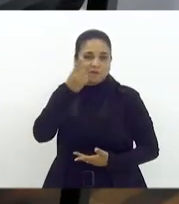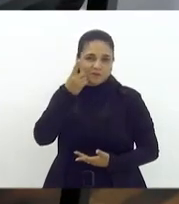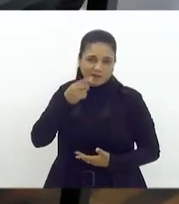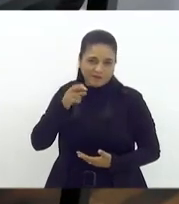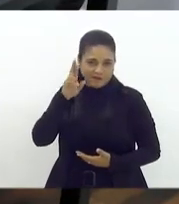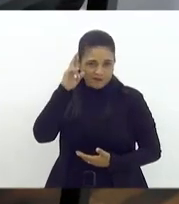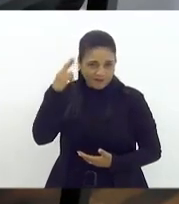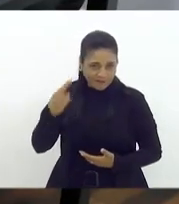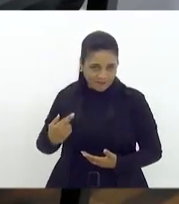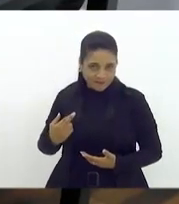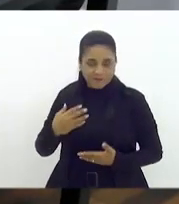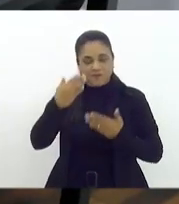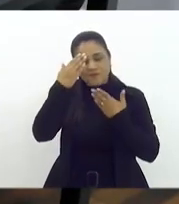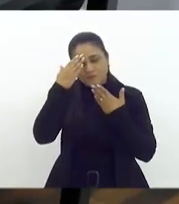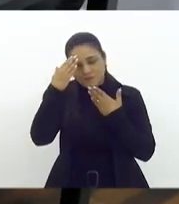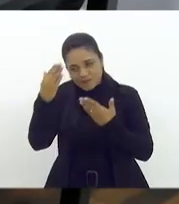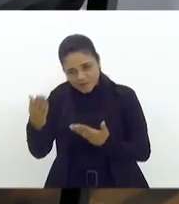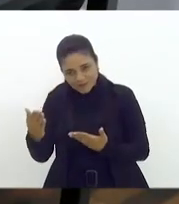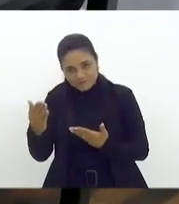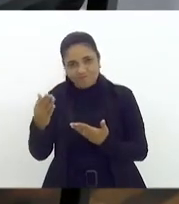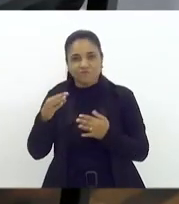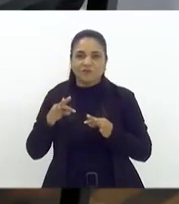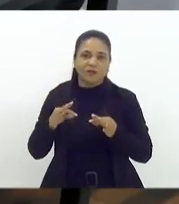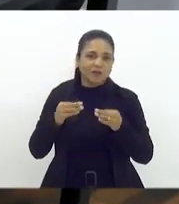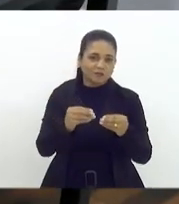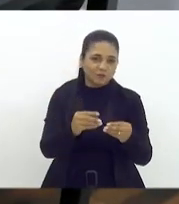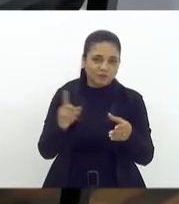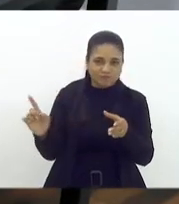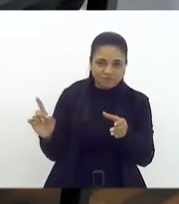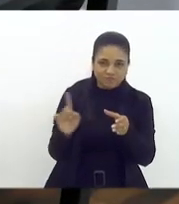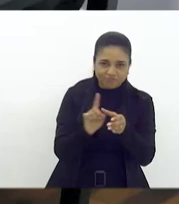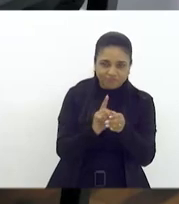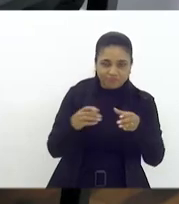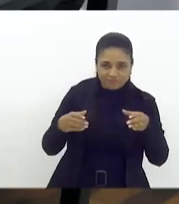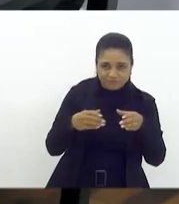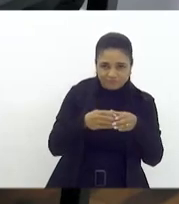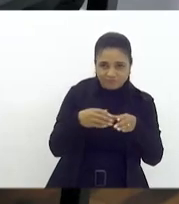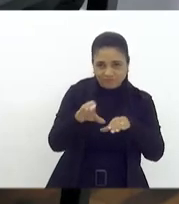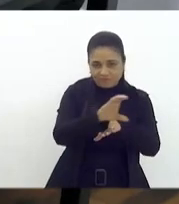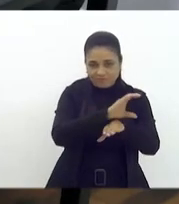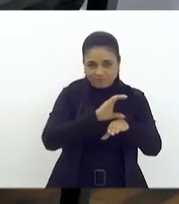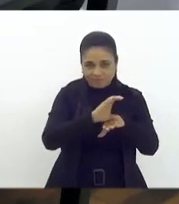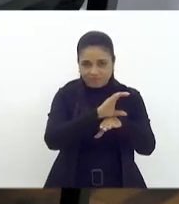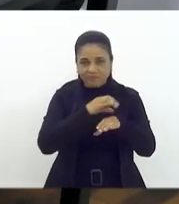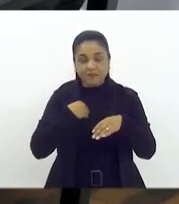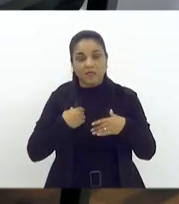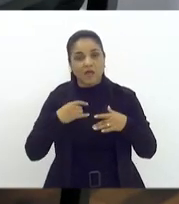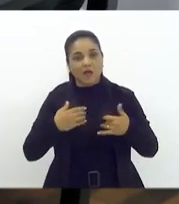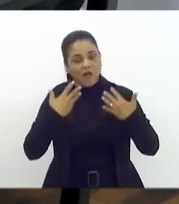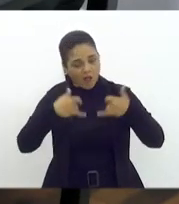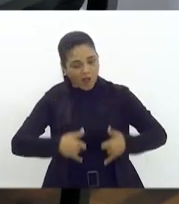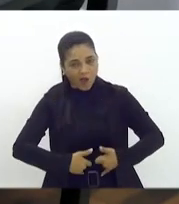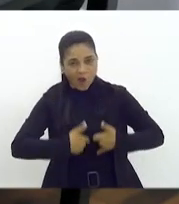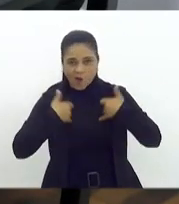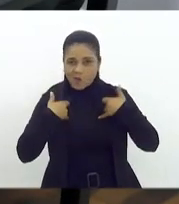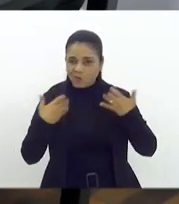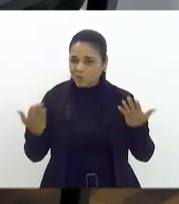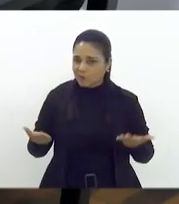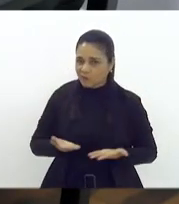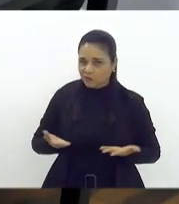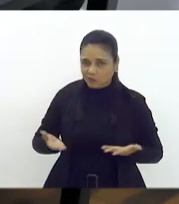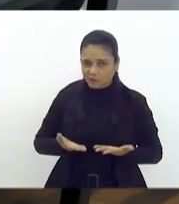eu realmente agradeço em seu nome a todos os integrantes dessa CPI a honra de poder estar aqui